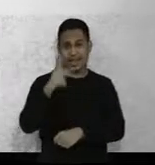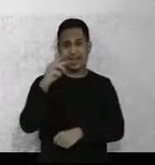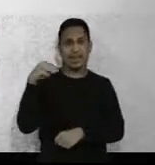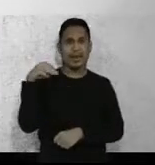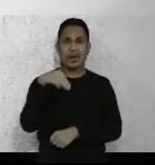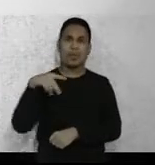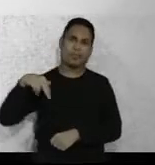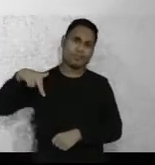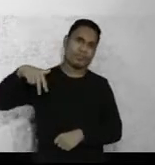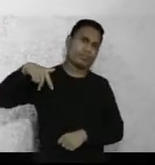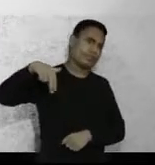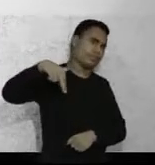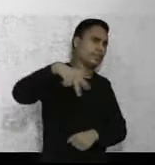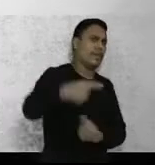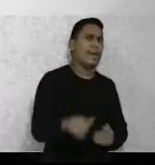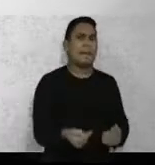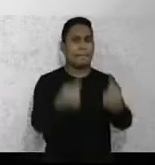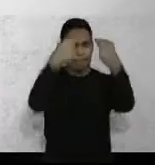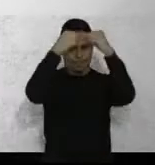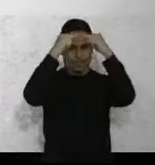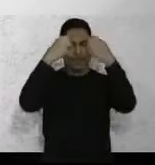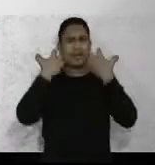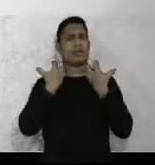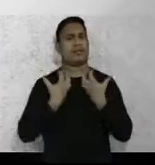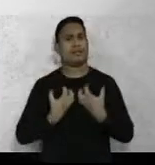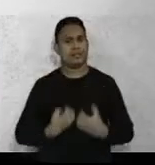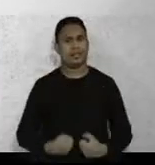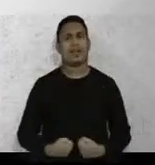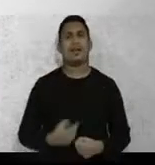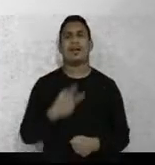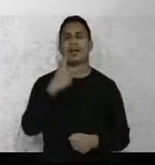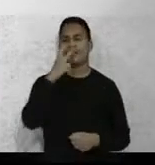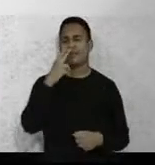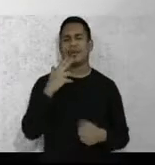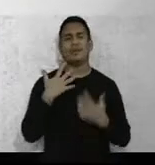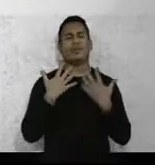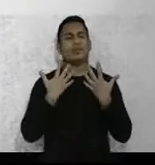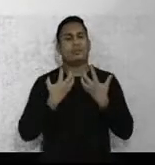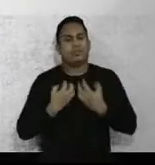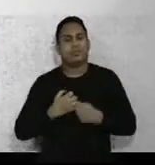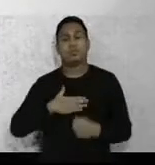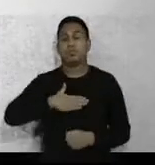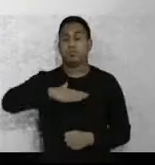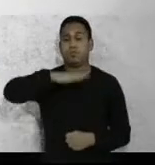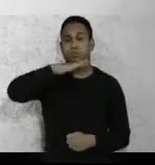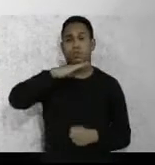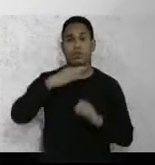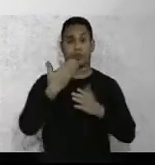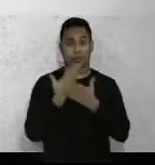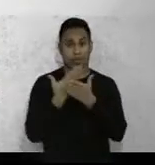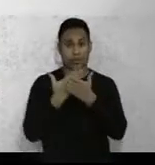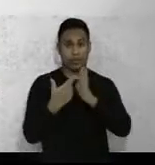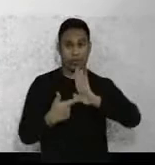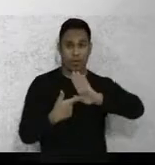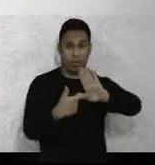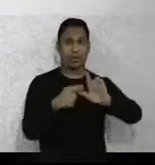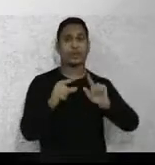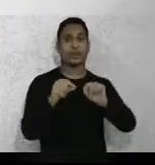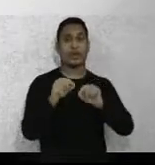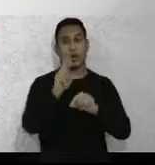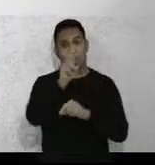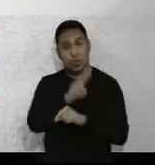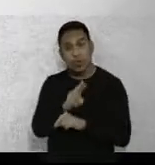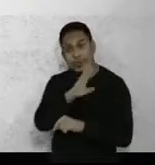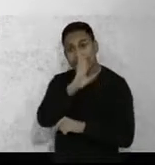já tem essa queda de humor, a fadiga, e o que esse estudo mostrou é que a utilização do nitrato pode melhorar também